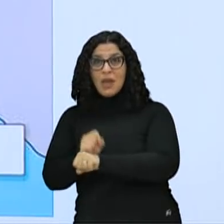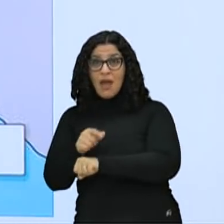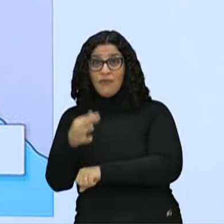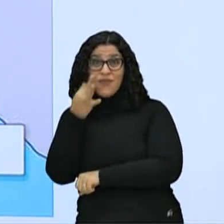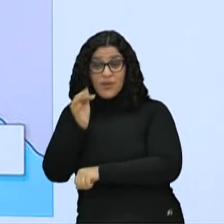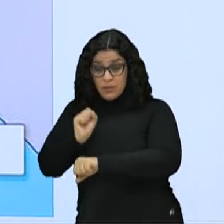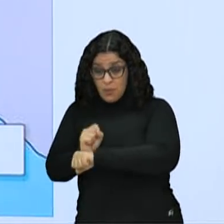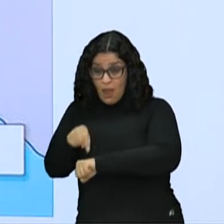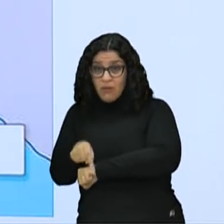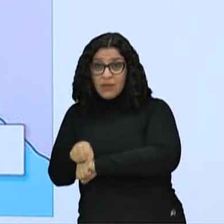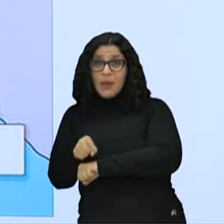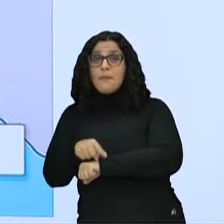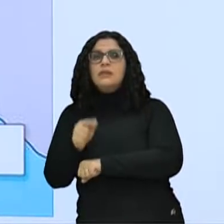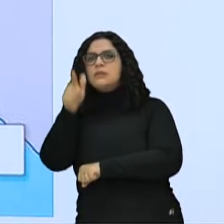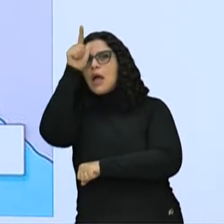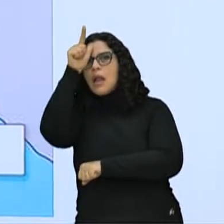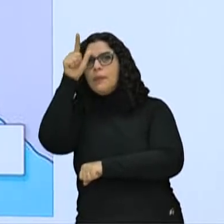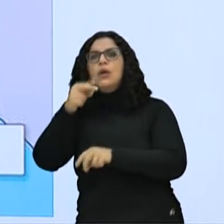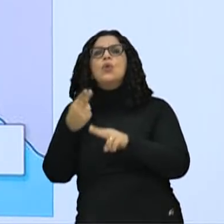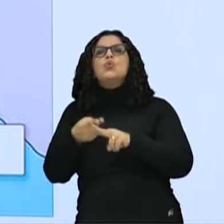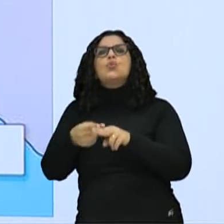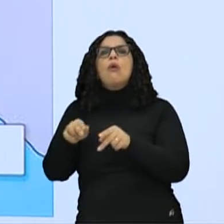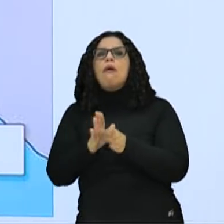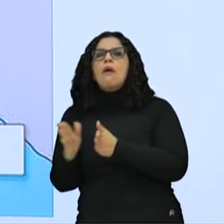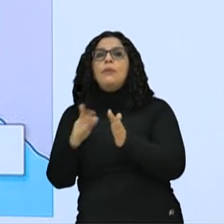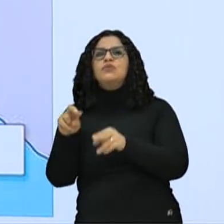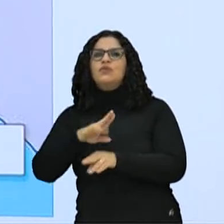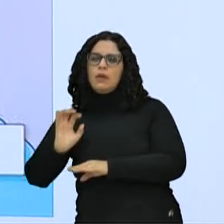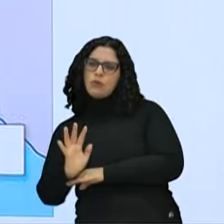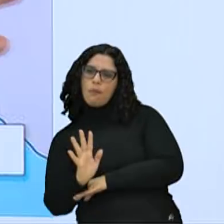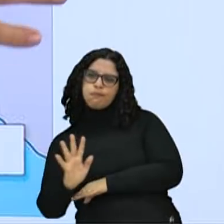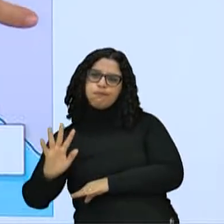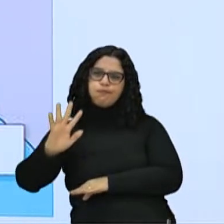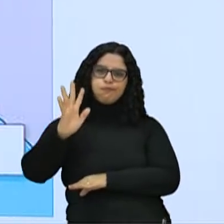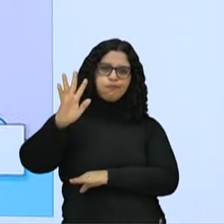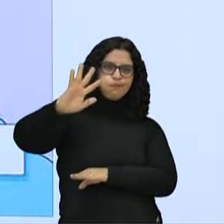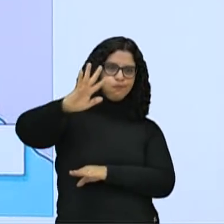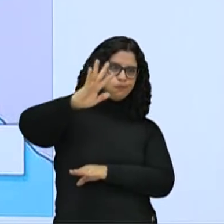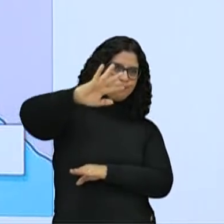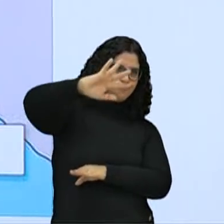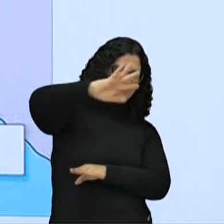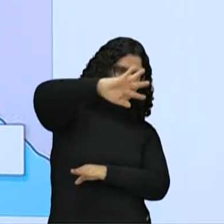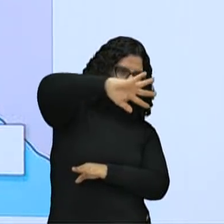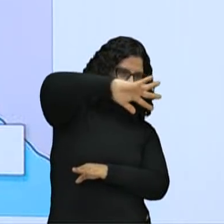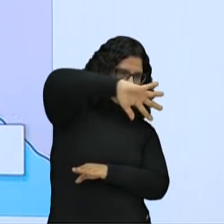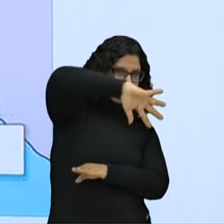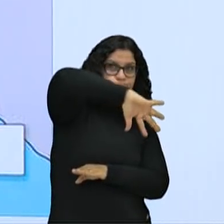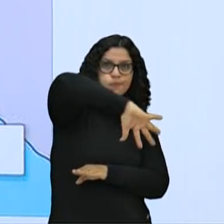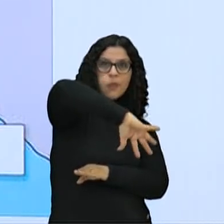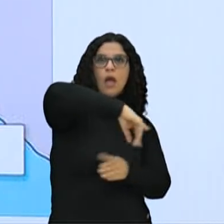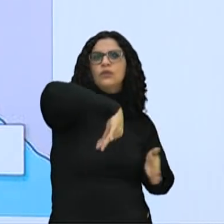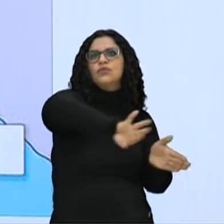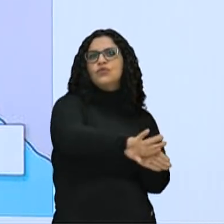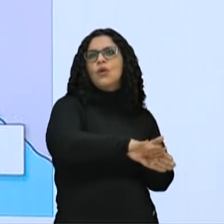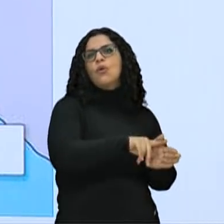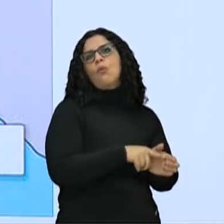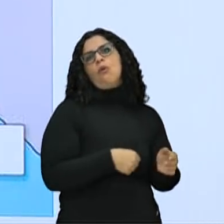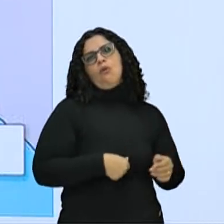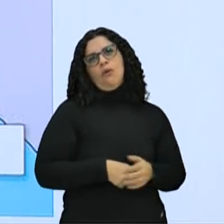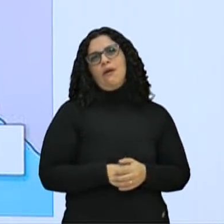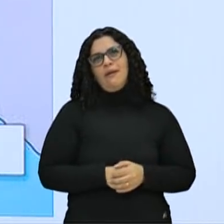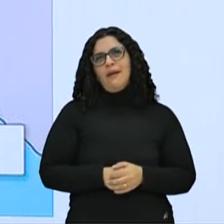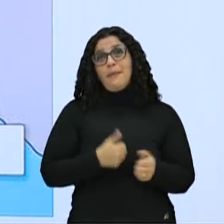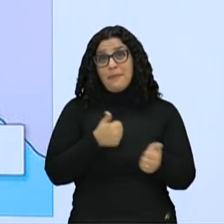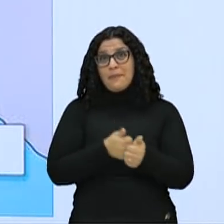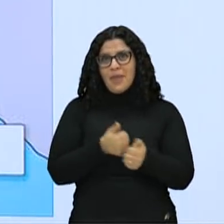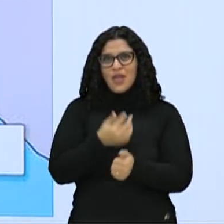de fortificações, de trincheiras aí na divisa com a Alemanha. Fugiu e pelo norte, então, passou para fazer